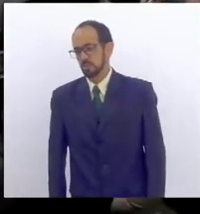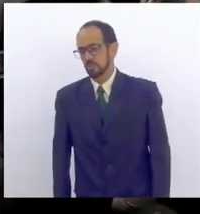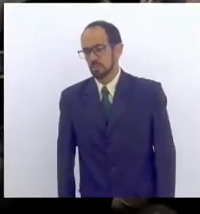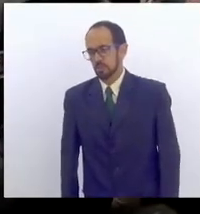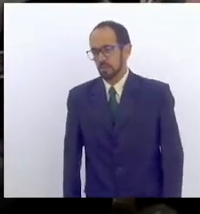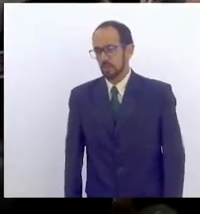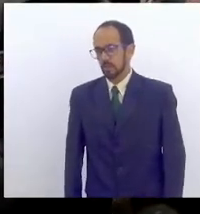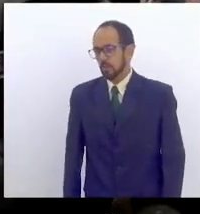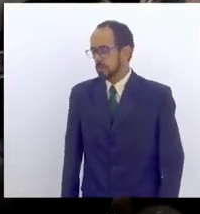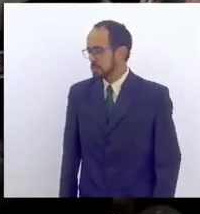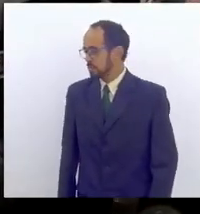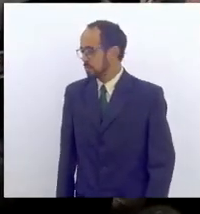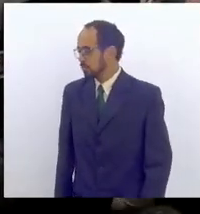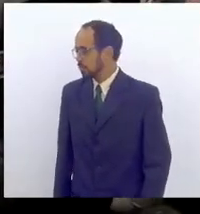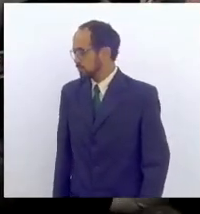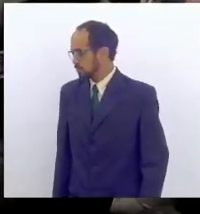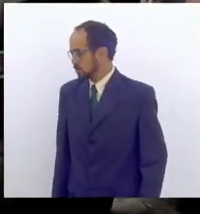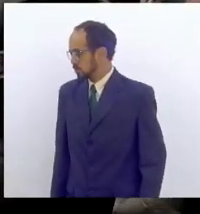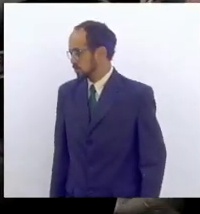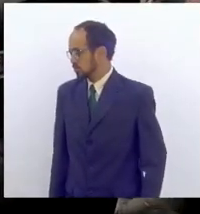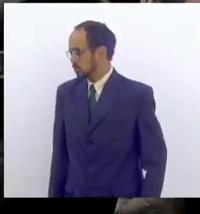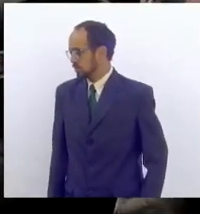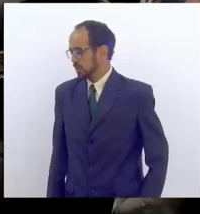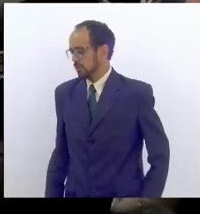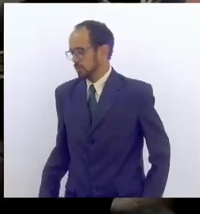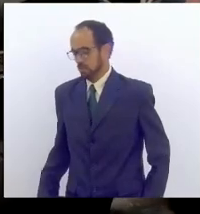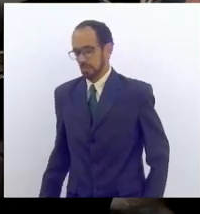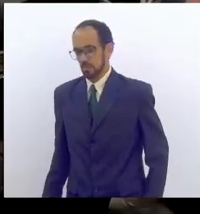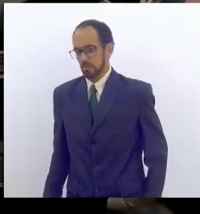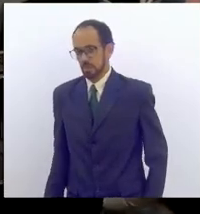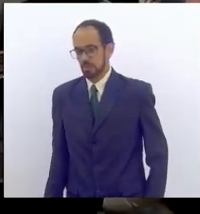Só elas assim. É só elas assim.